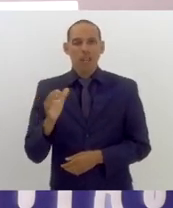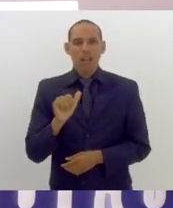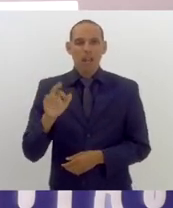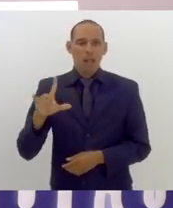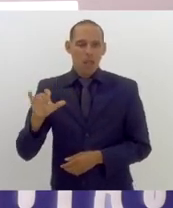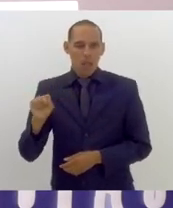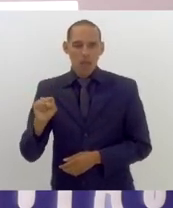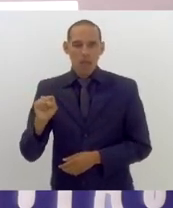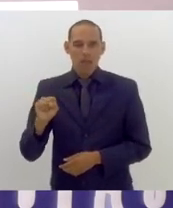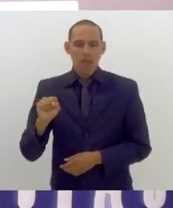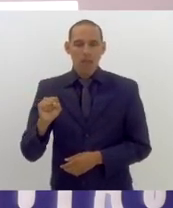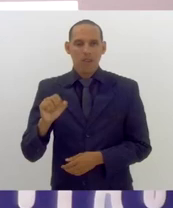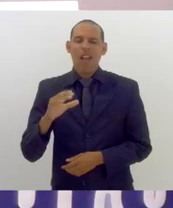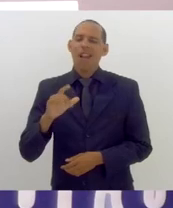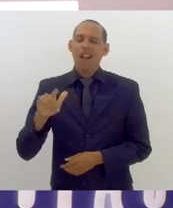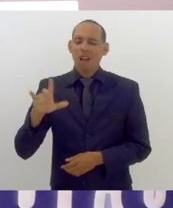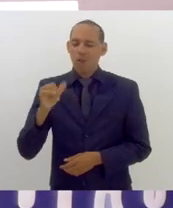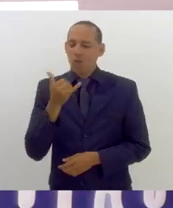Luiz